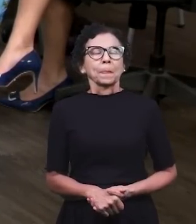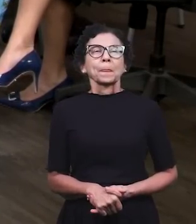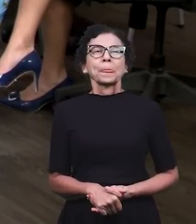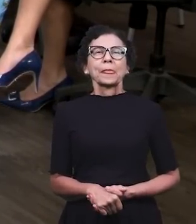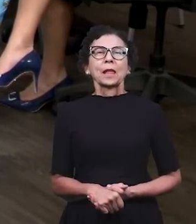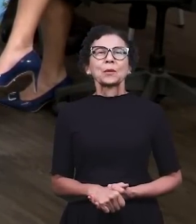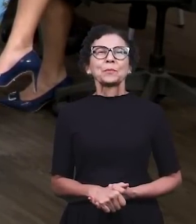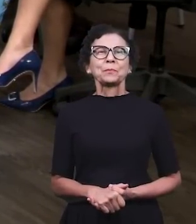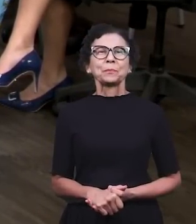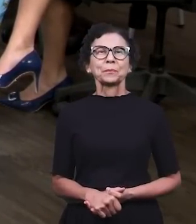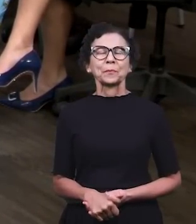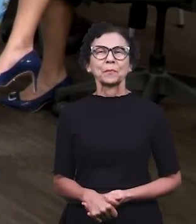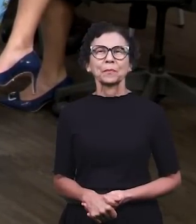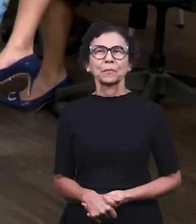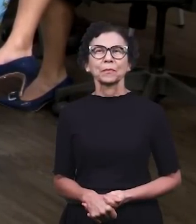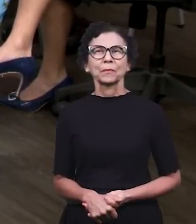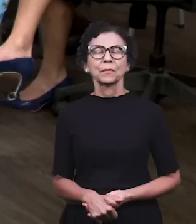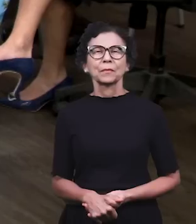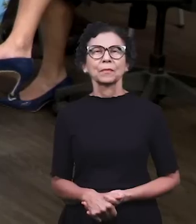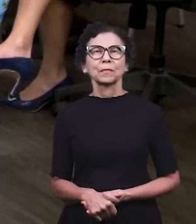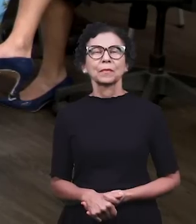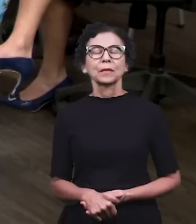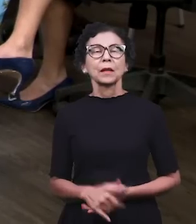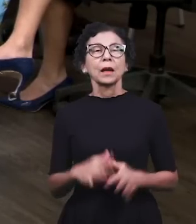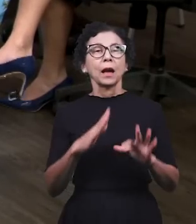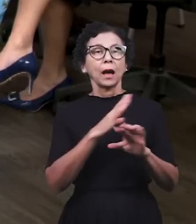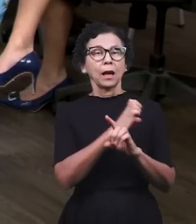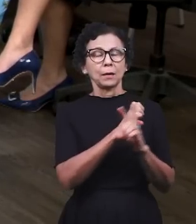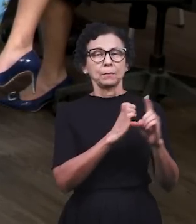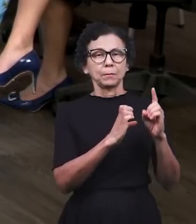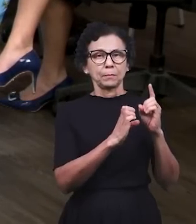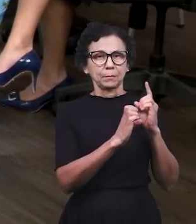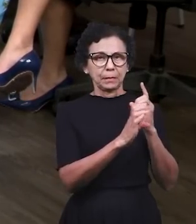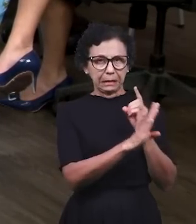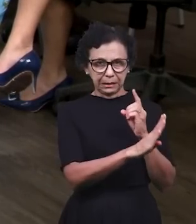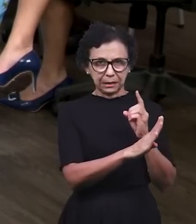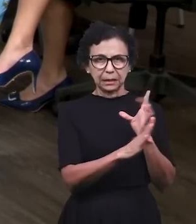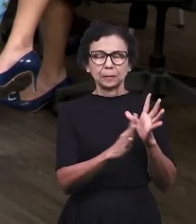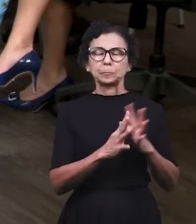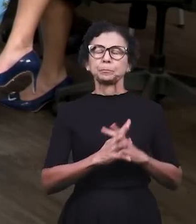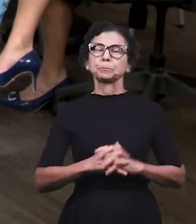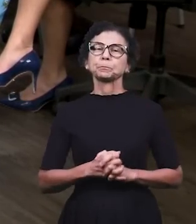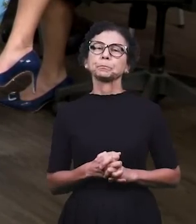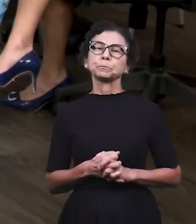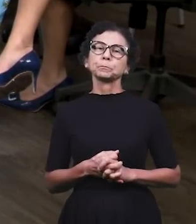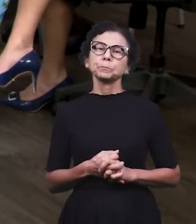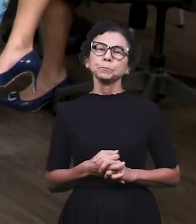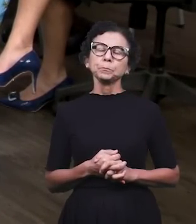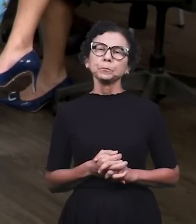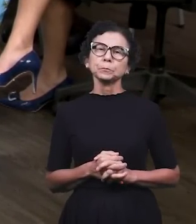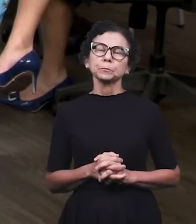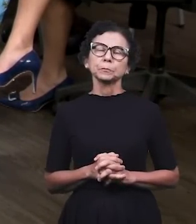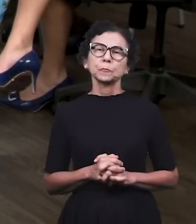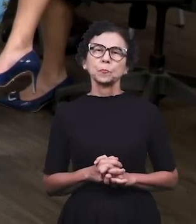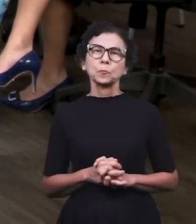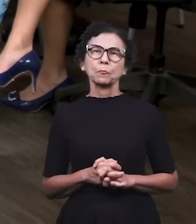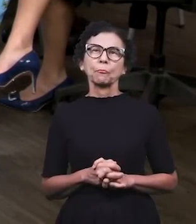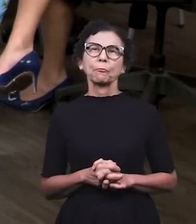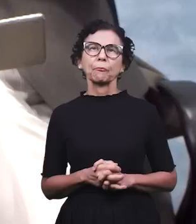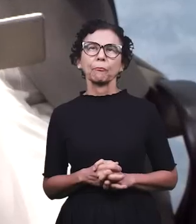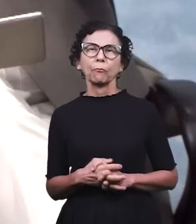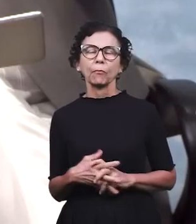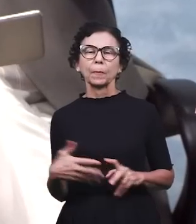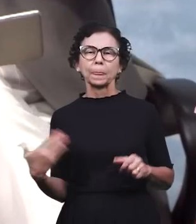Os jovens, a eles não escola perderem essa bíblica bênção, dominical, né? ela é o eixo em torno do